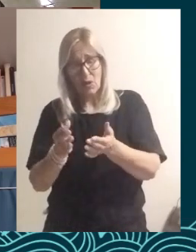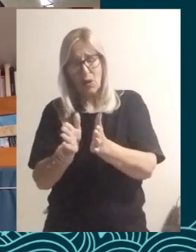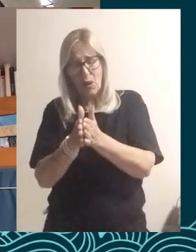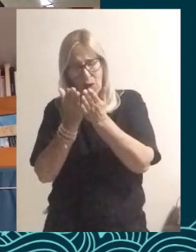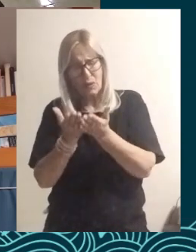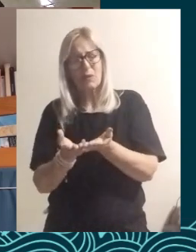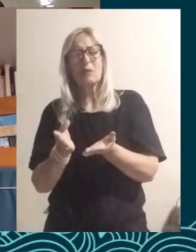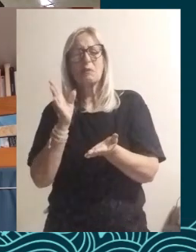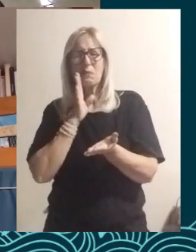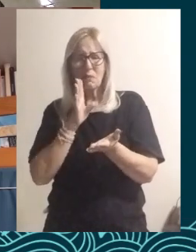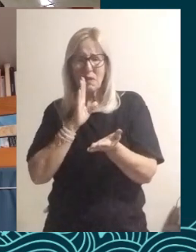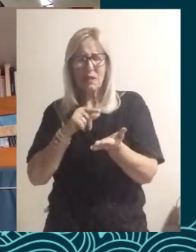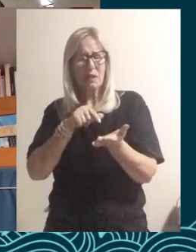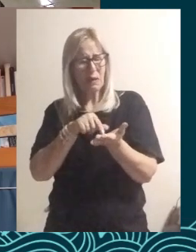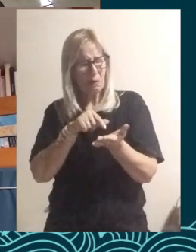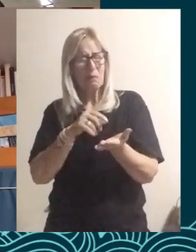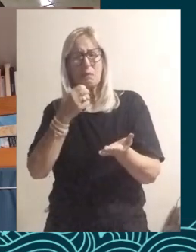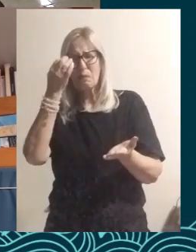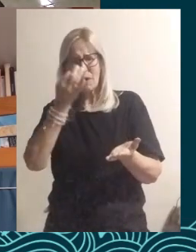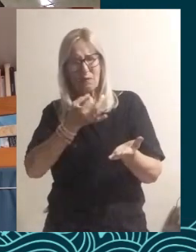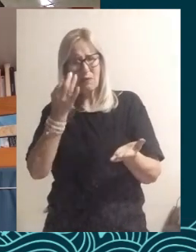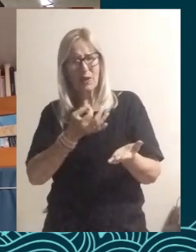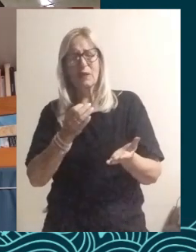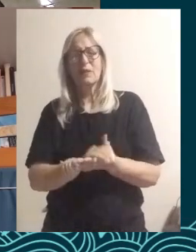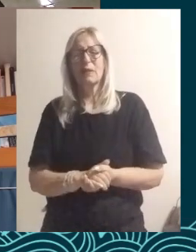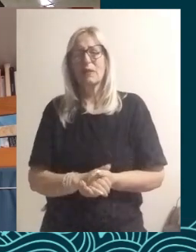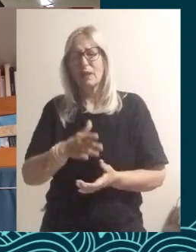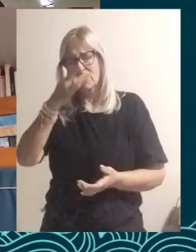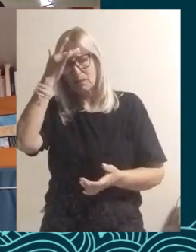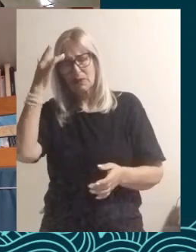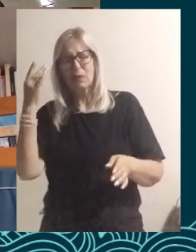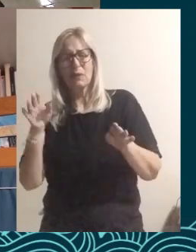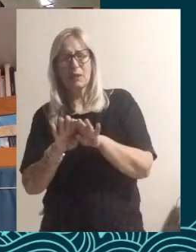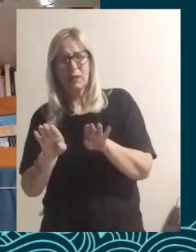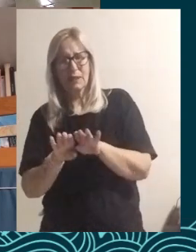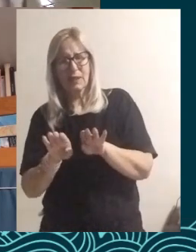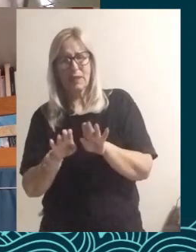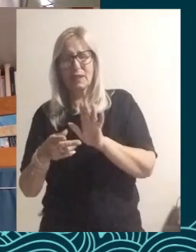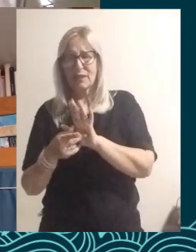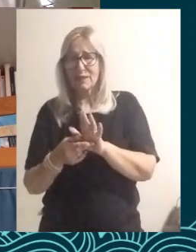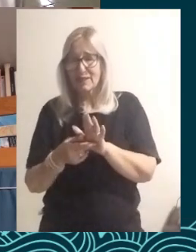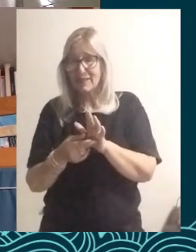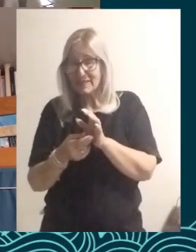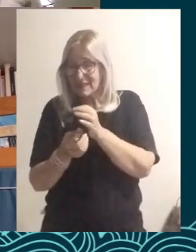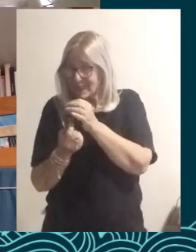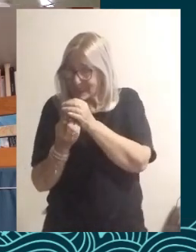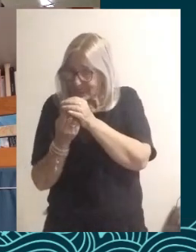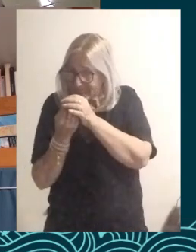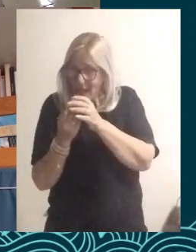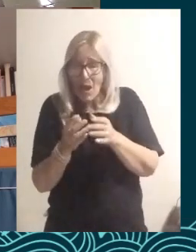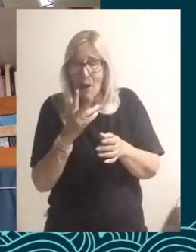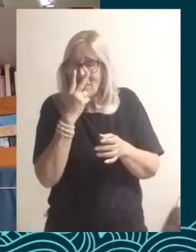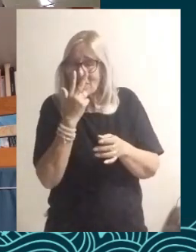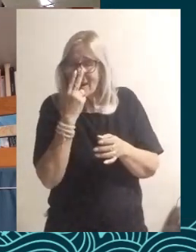que foi dado com o teu livro foi bem bacana, assim como a das pessoas também, né, são